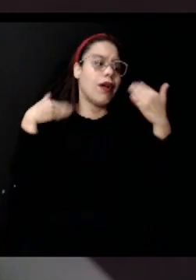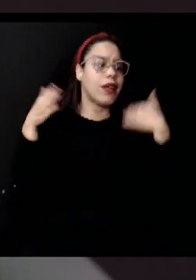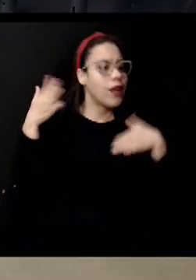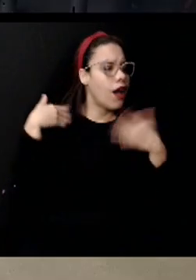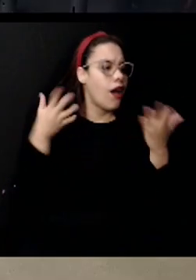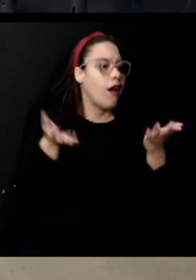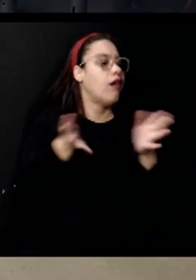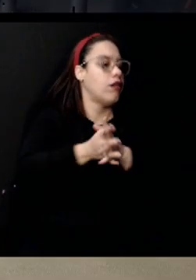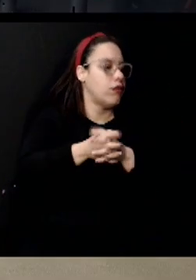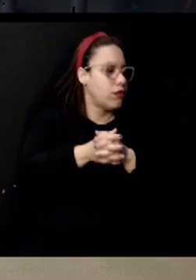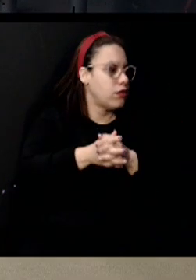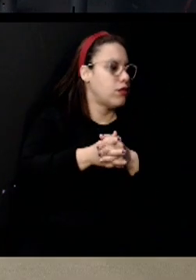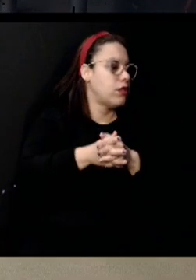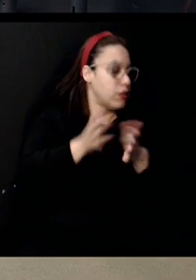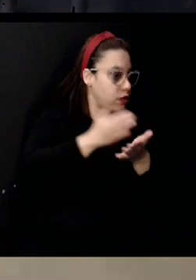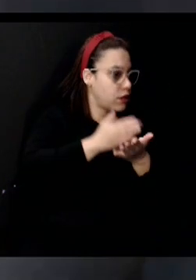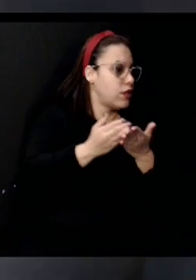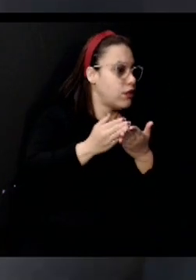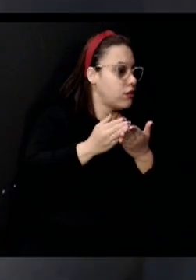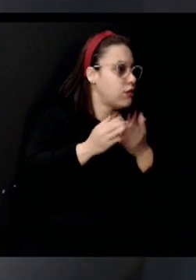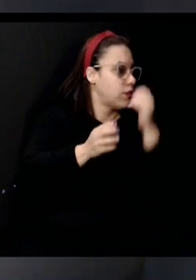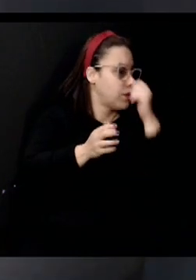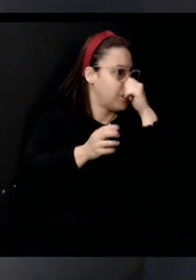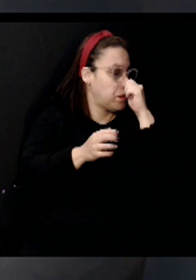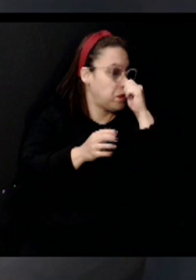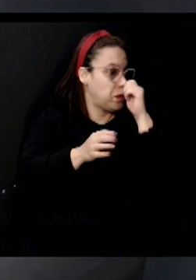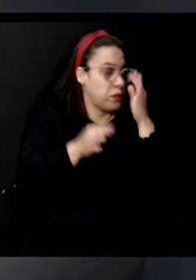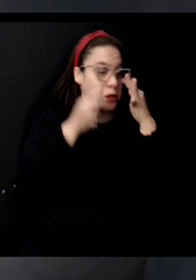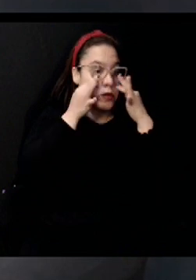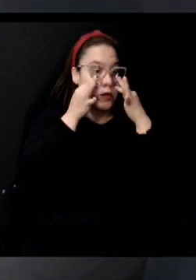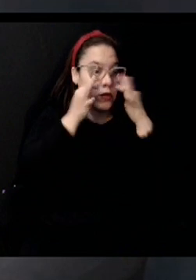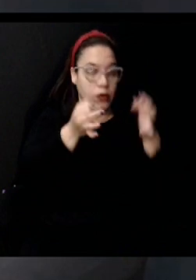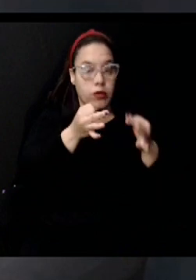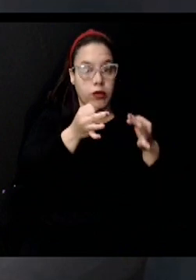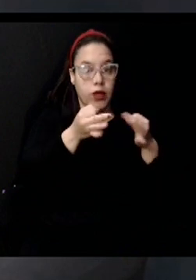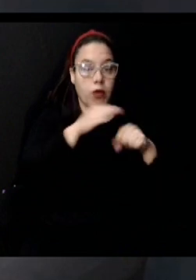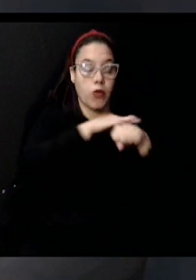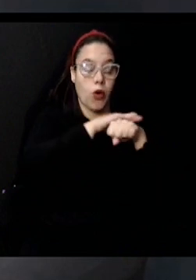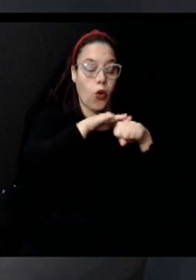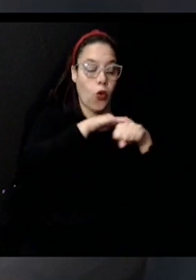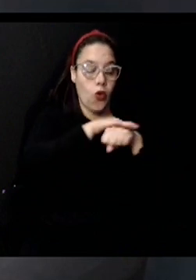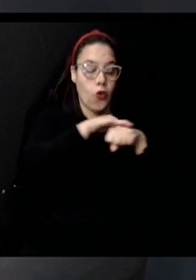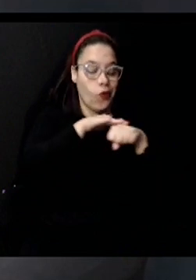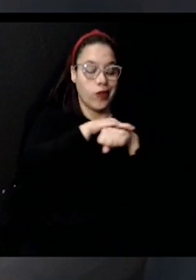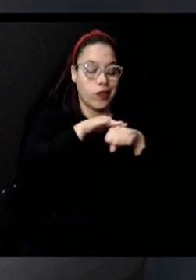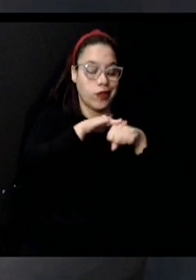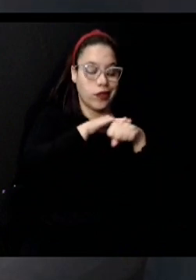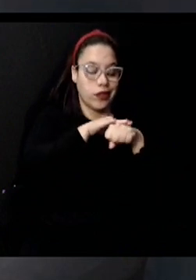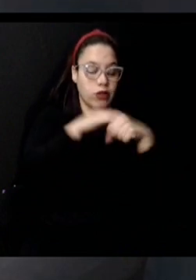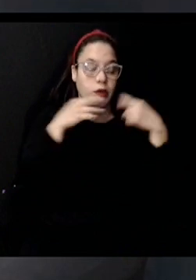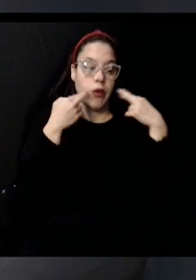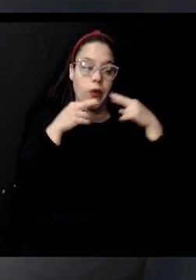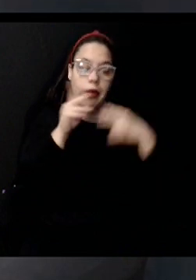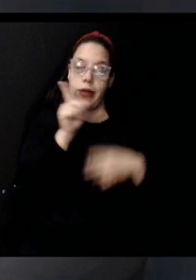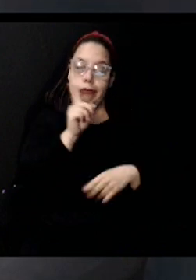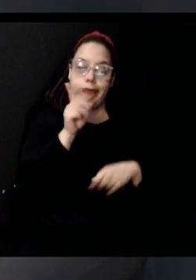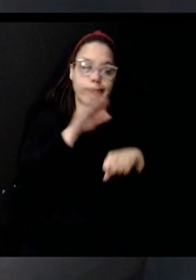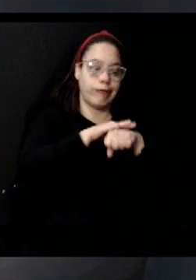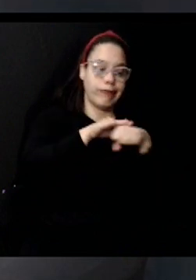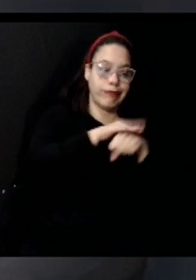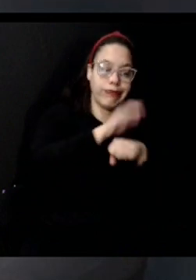pessoa começa é uma maneira de você chamar a pessoa para uma conversa, às vezes é uma Uhum. reclamação, né, mas é para